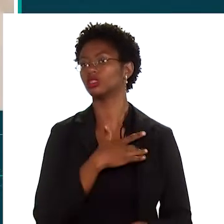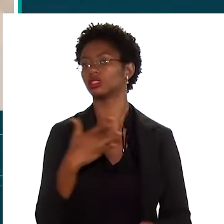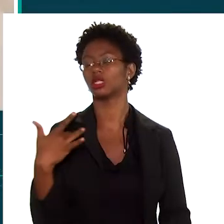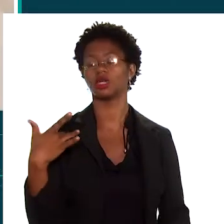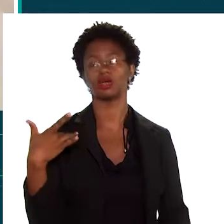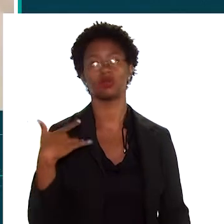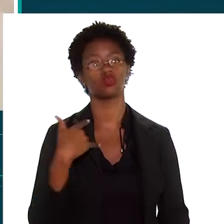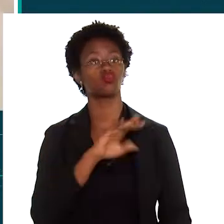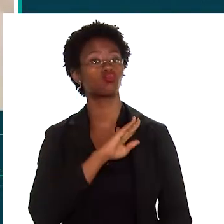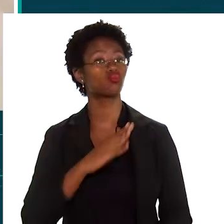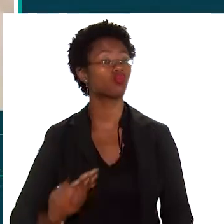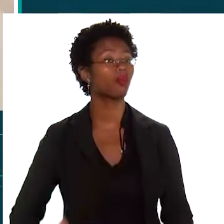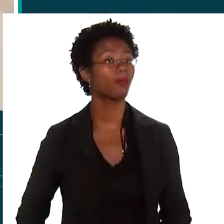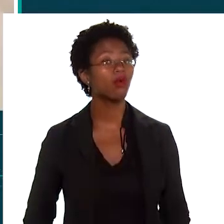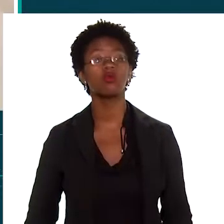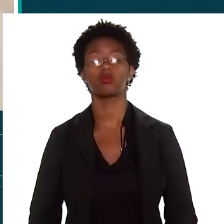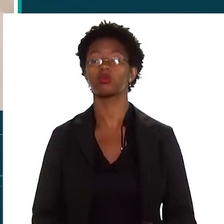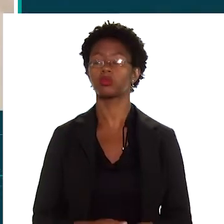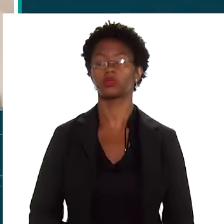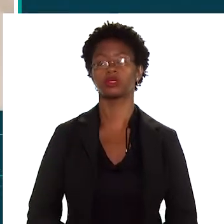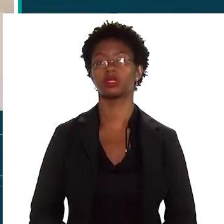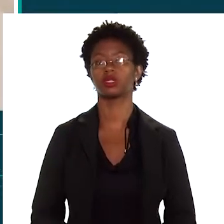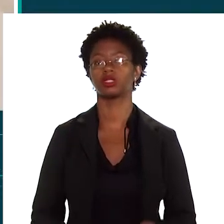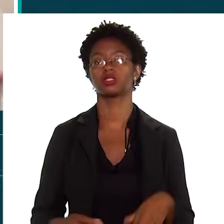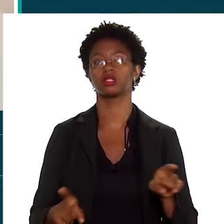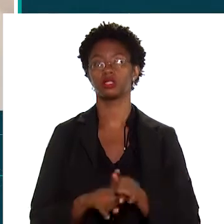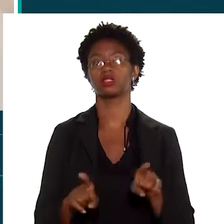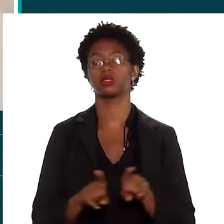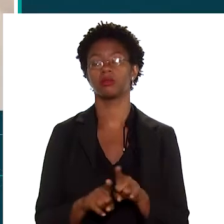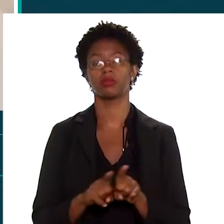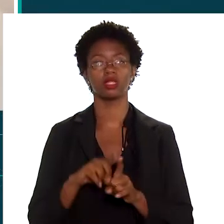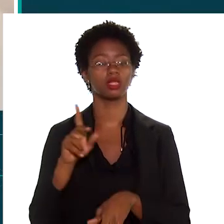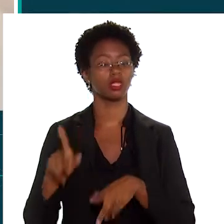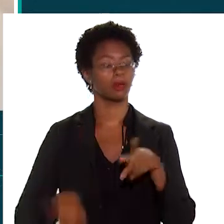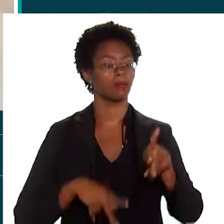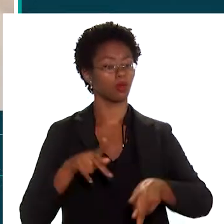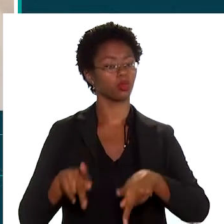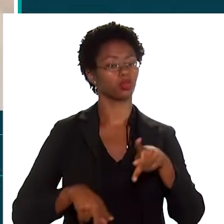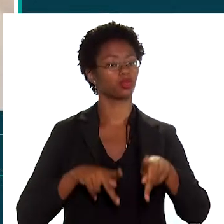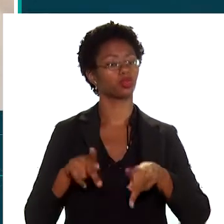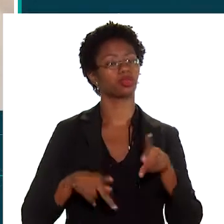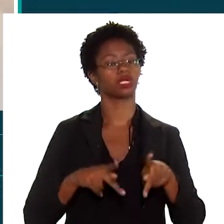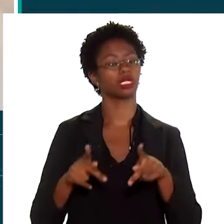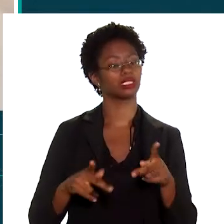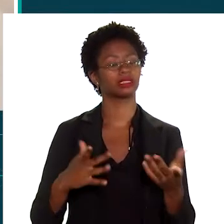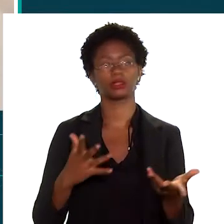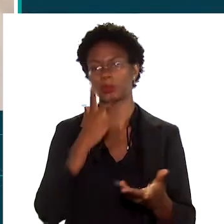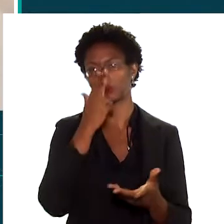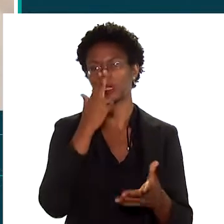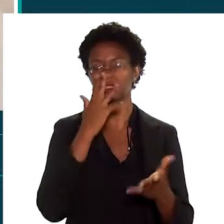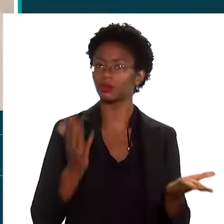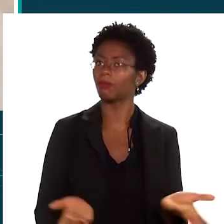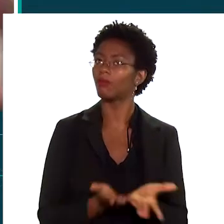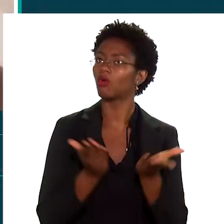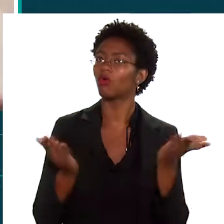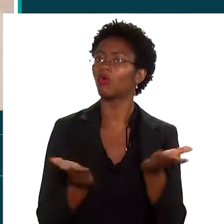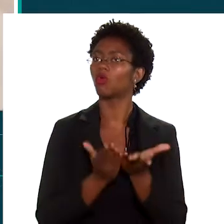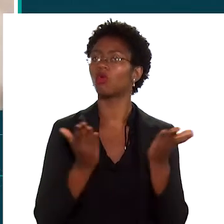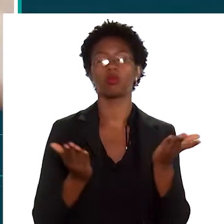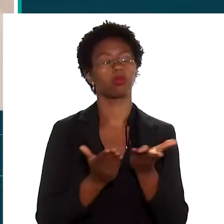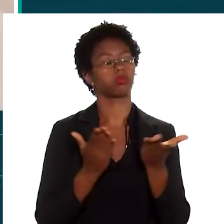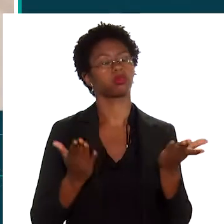principalmente de saúde pública de negros e da população mais desfavorecida